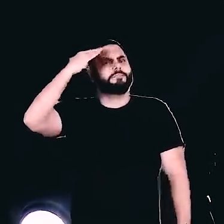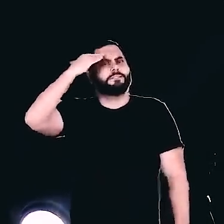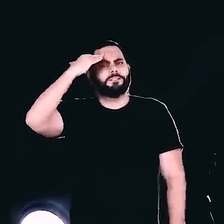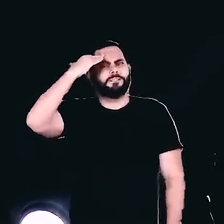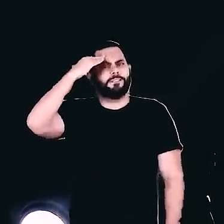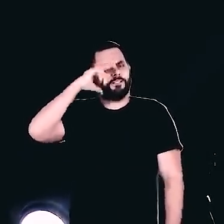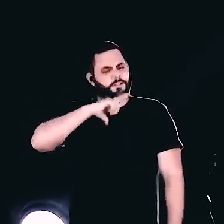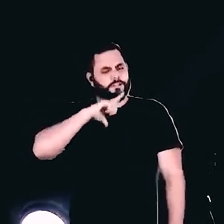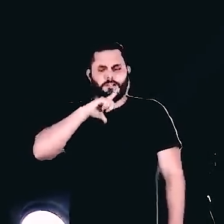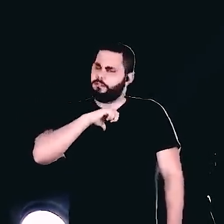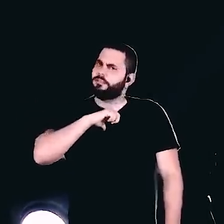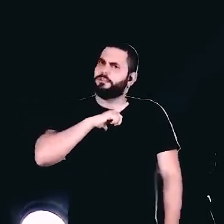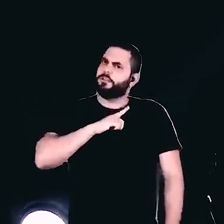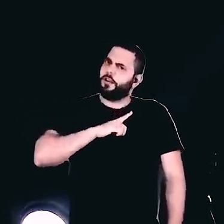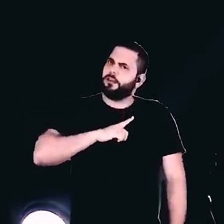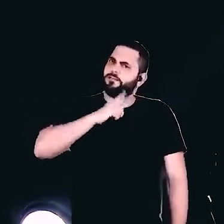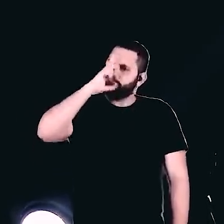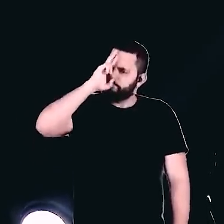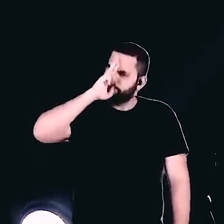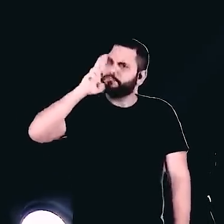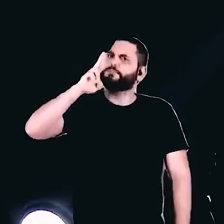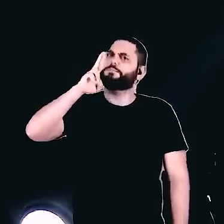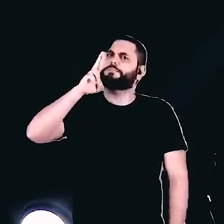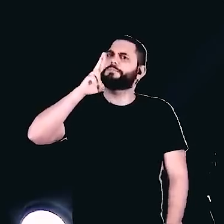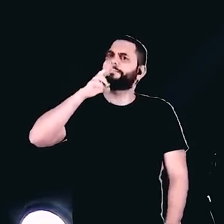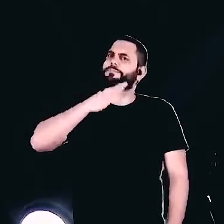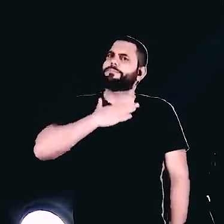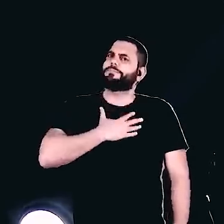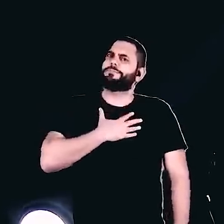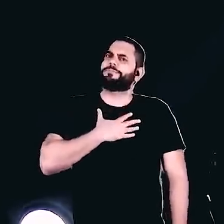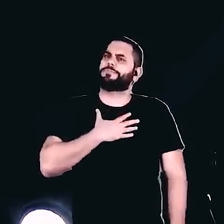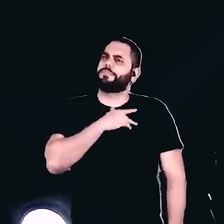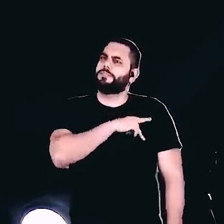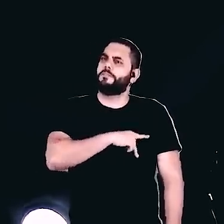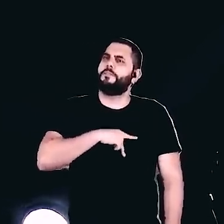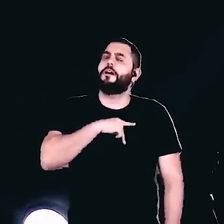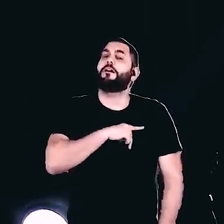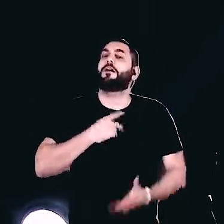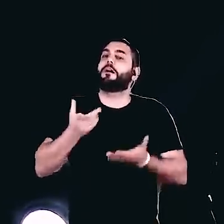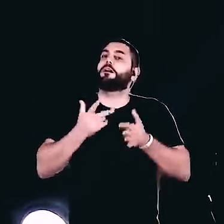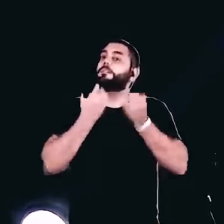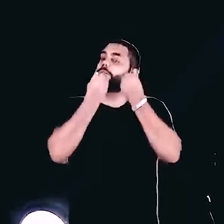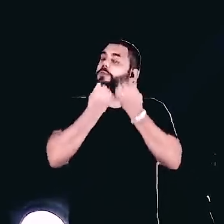sua autoridade apostólica. E eu queria explicar para você o